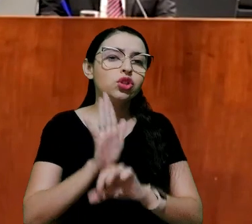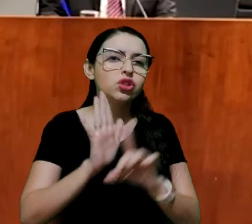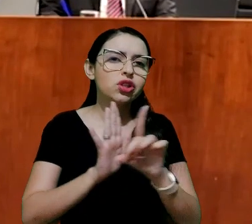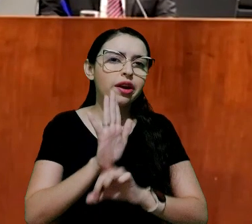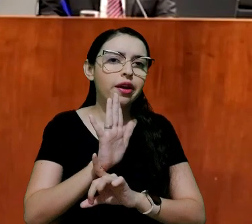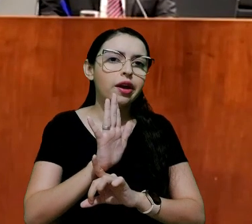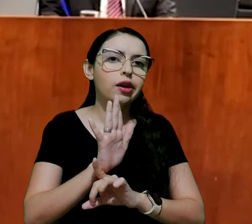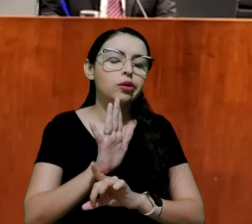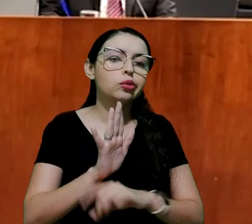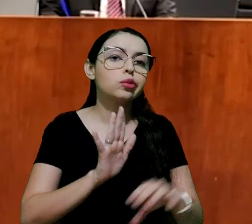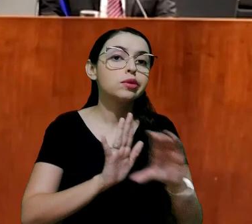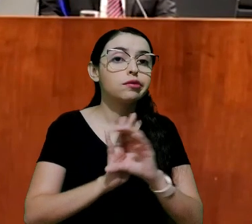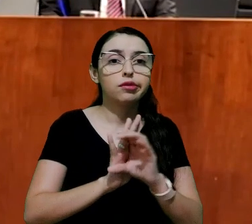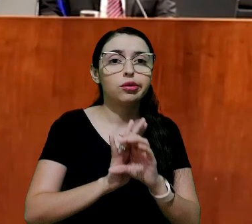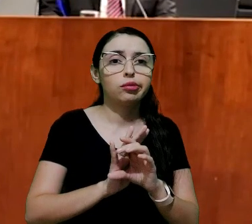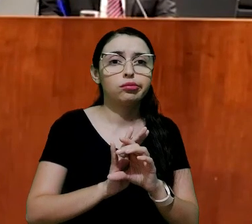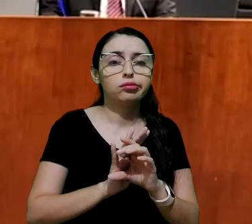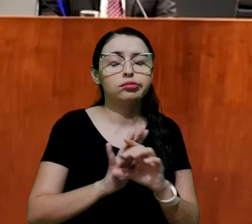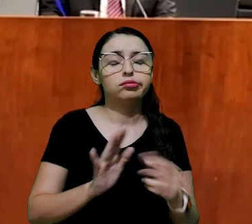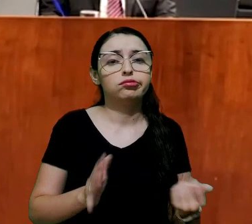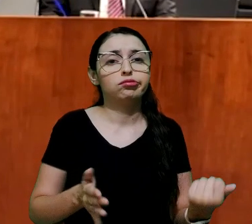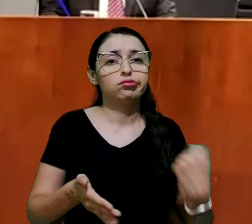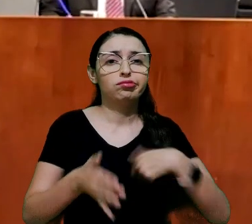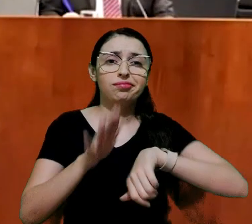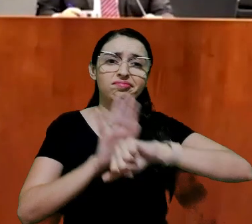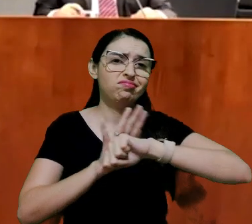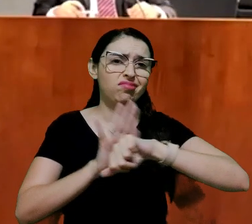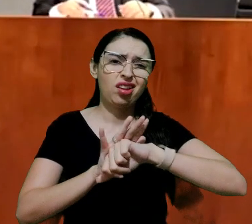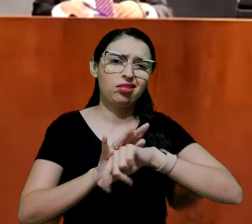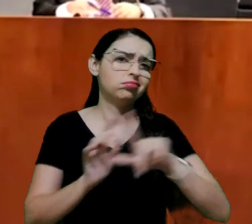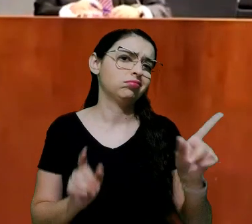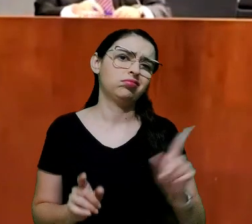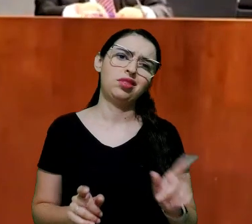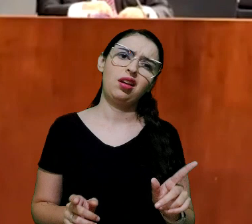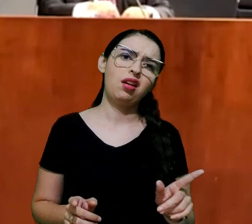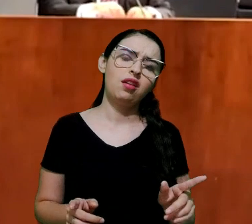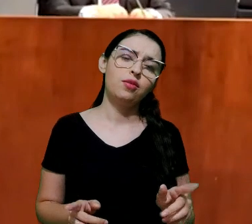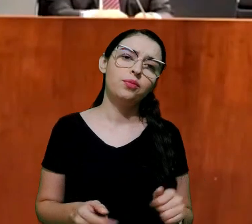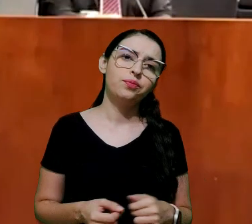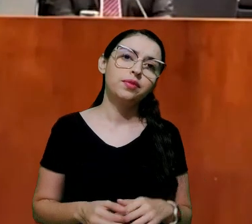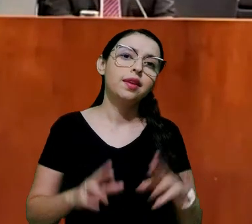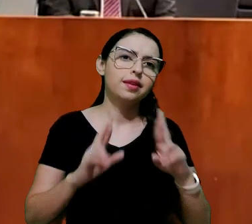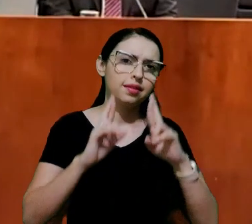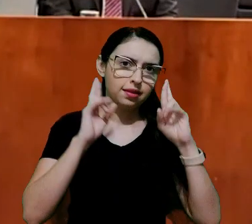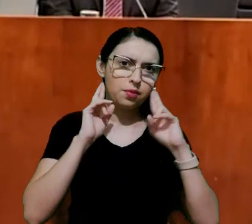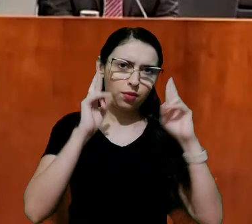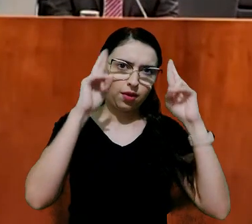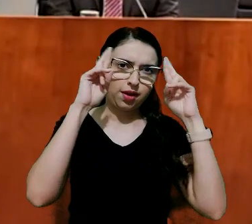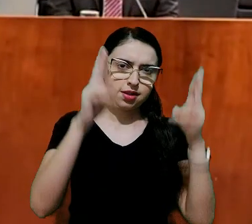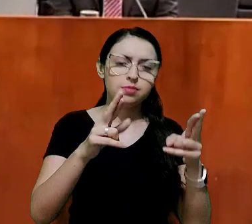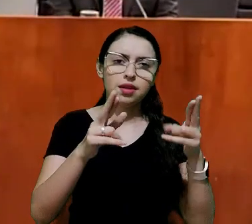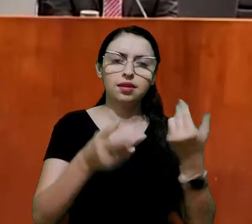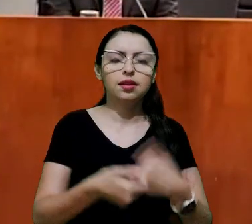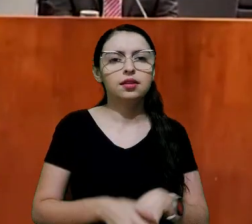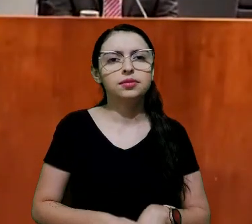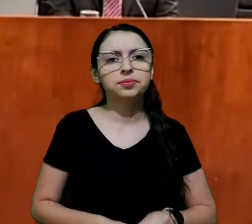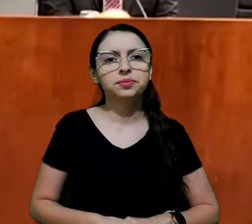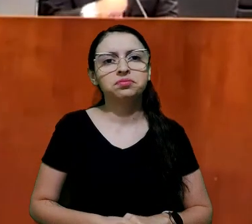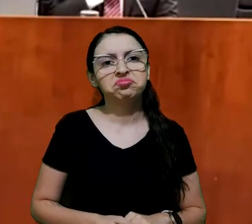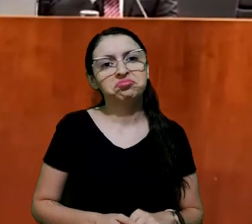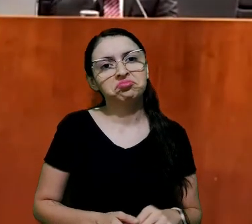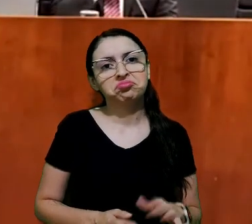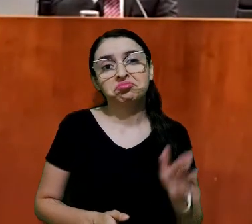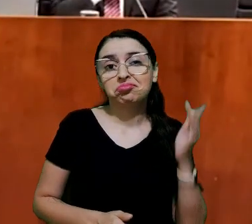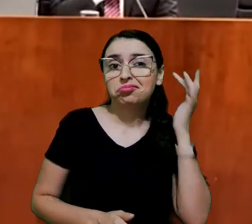valendo? Ou ainda nós estamos respeitando o direito à legítima? Talvez não mais. Talvez